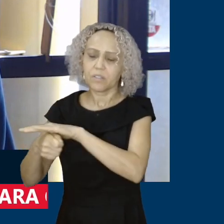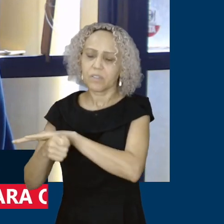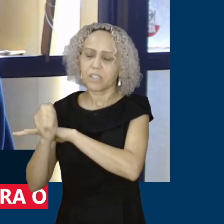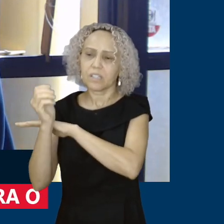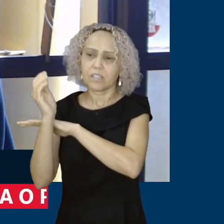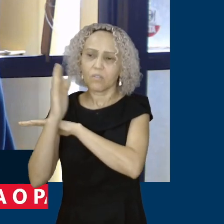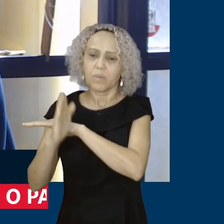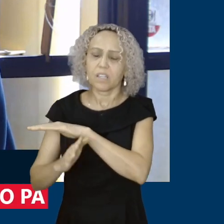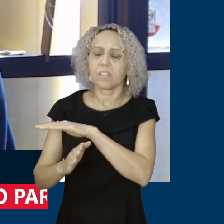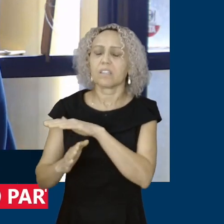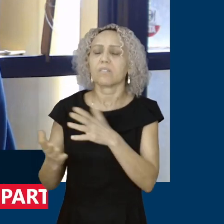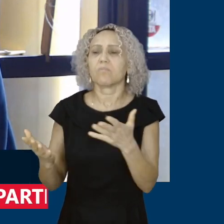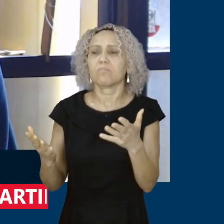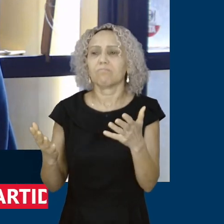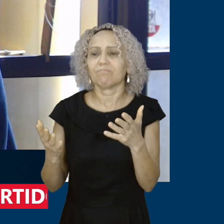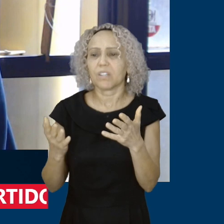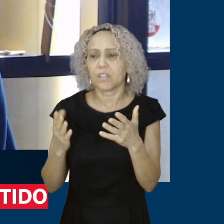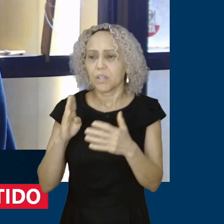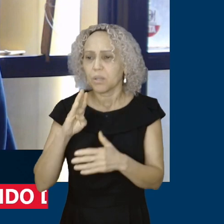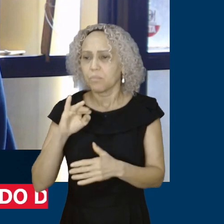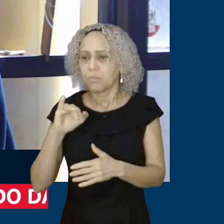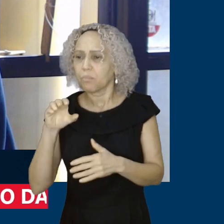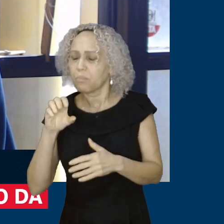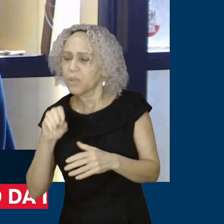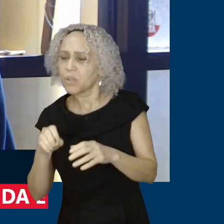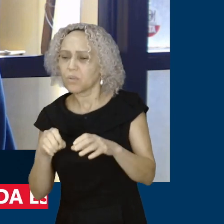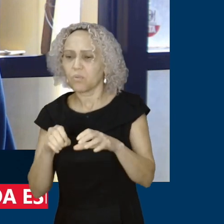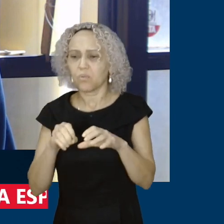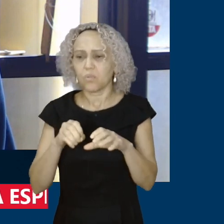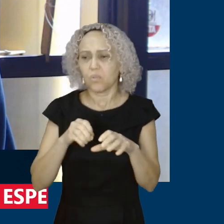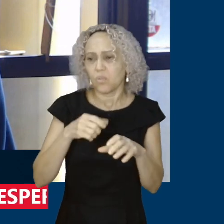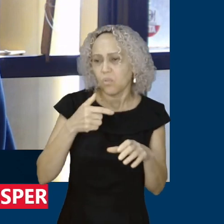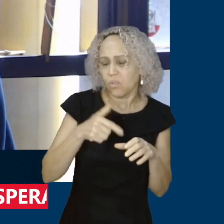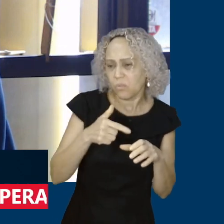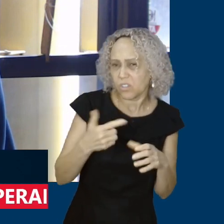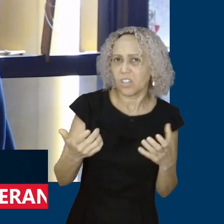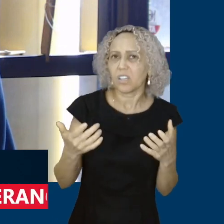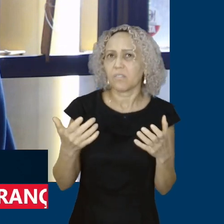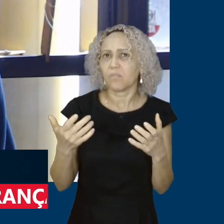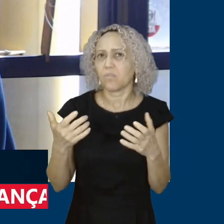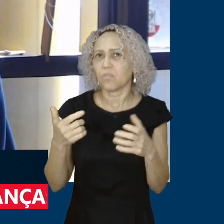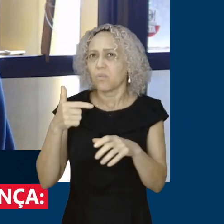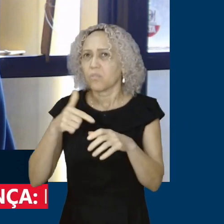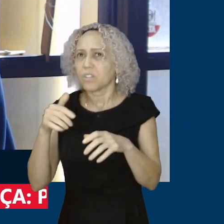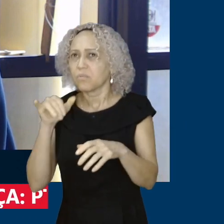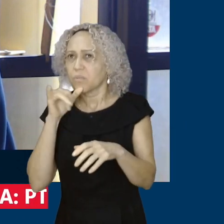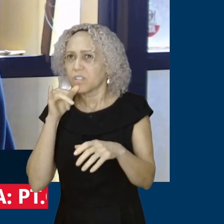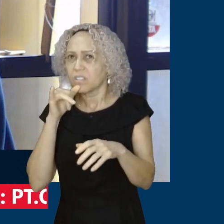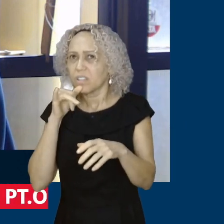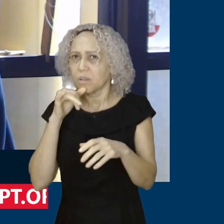eólica, solar, no setor de transporte, tecnologia de aviação,